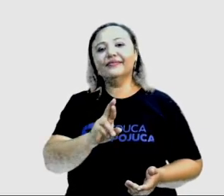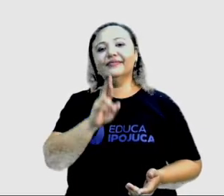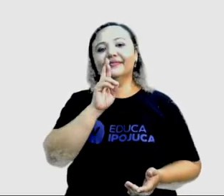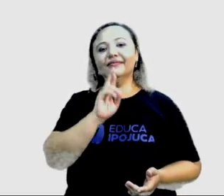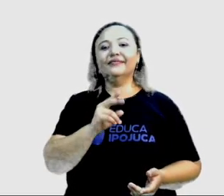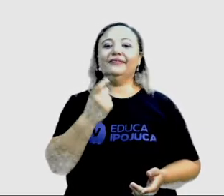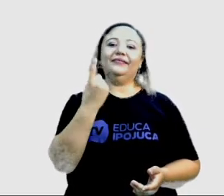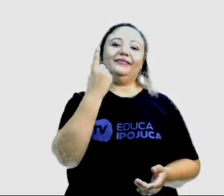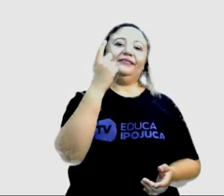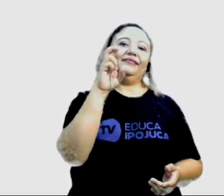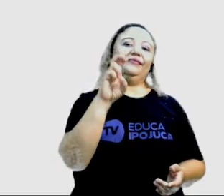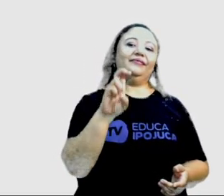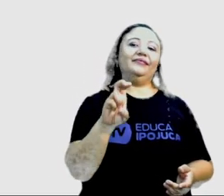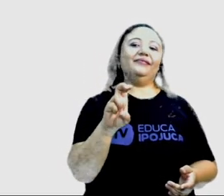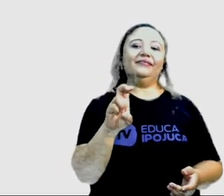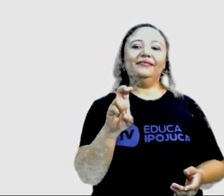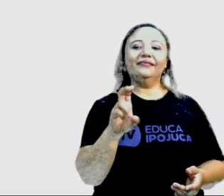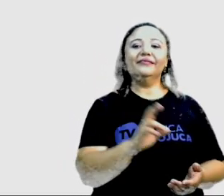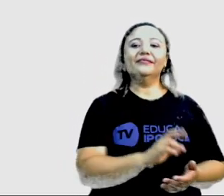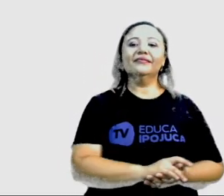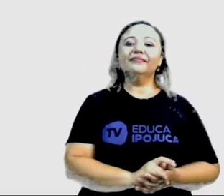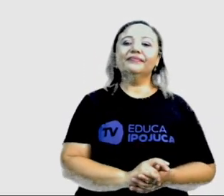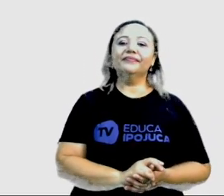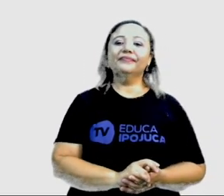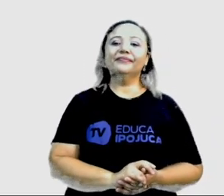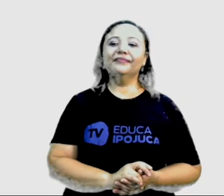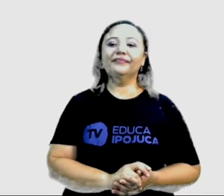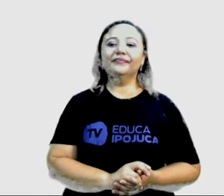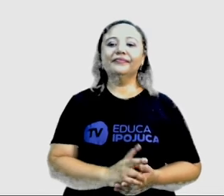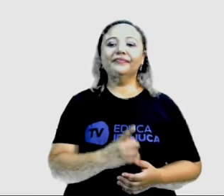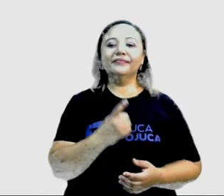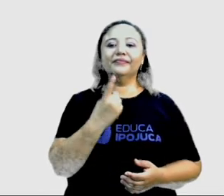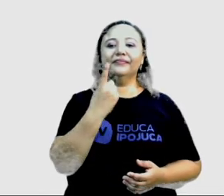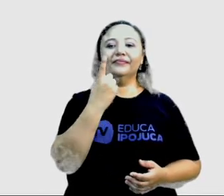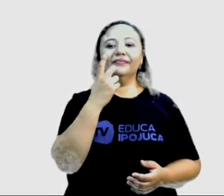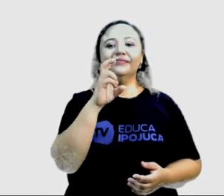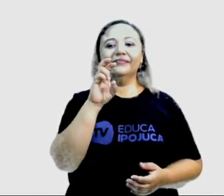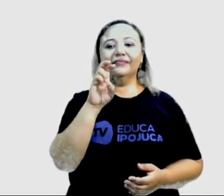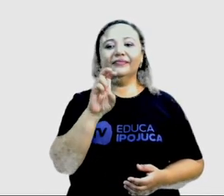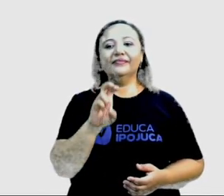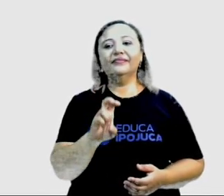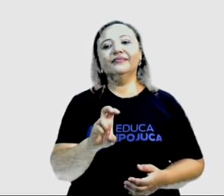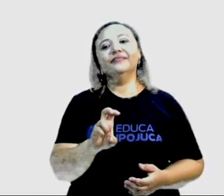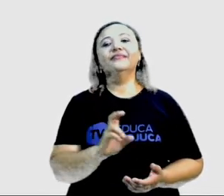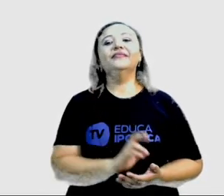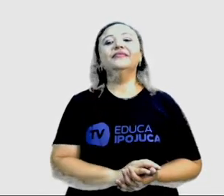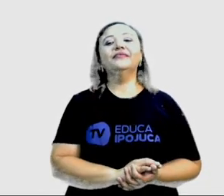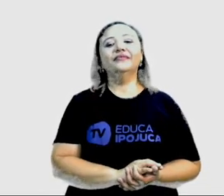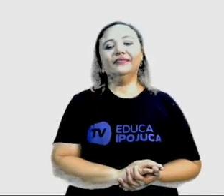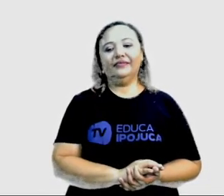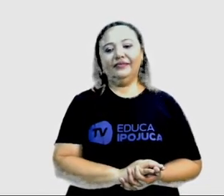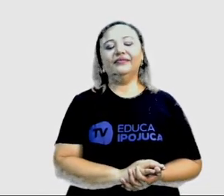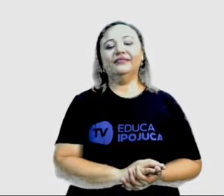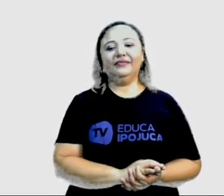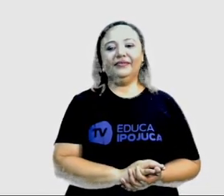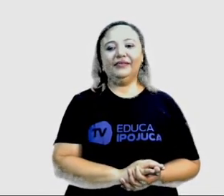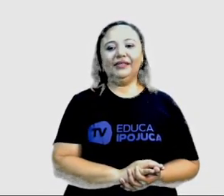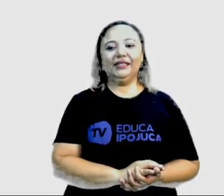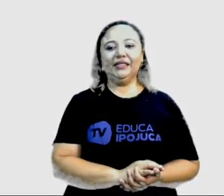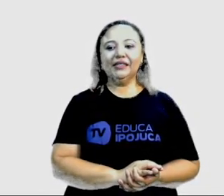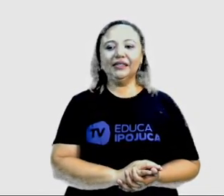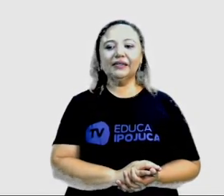E na diferença aí, ó, 28 menos 13 vai dar a diferença